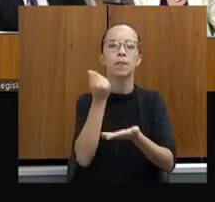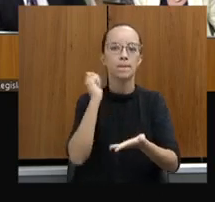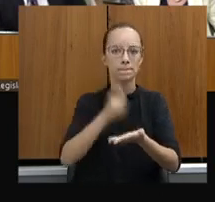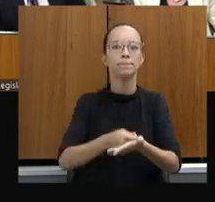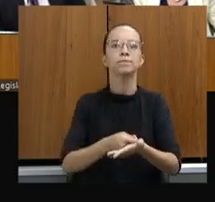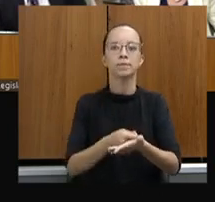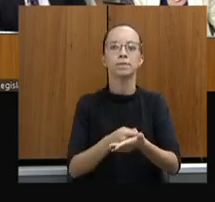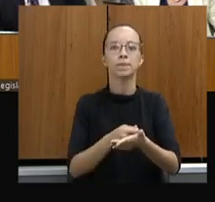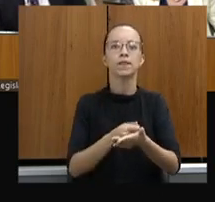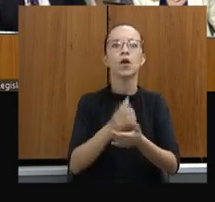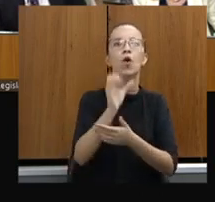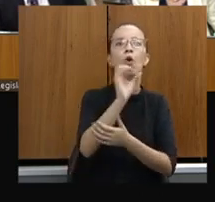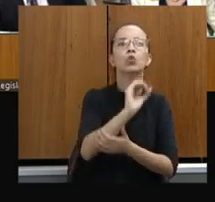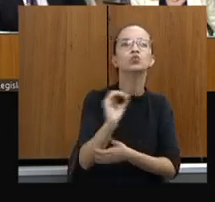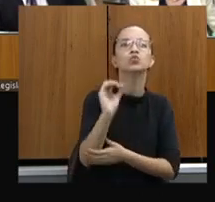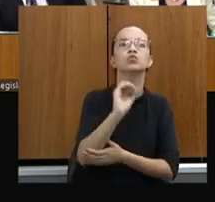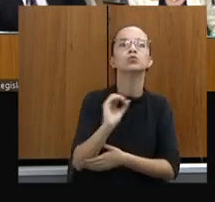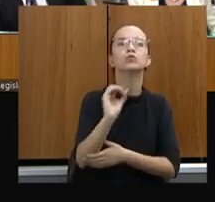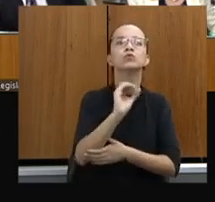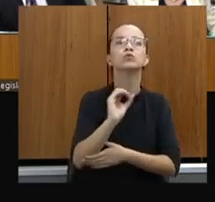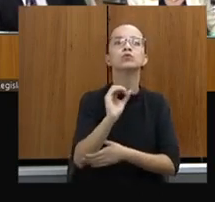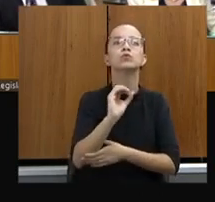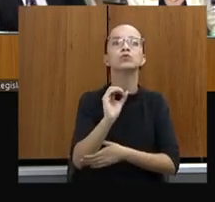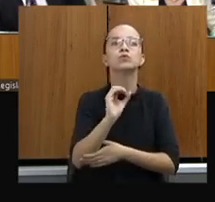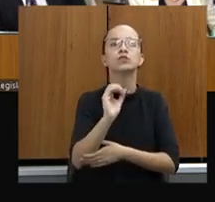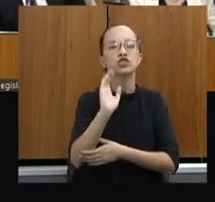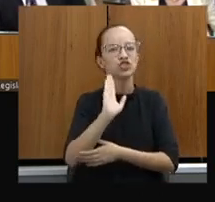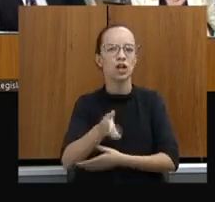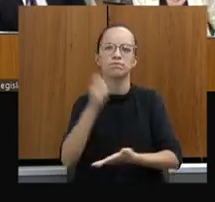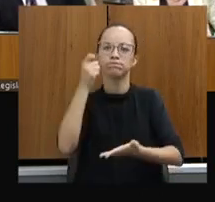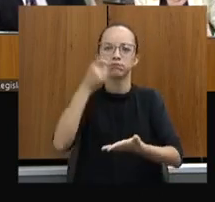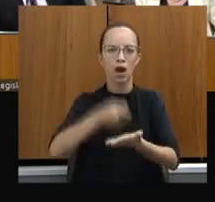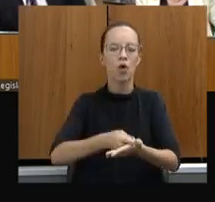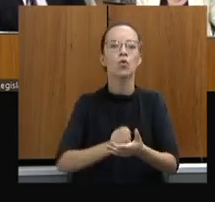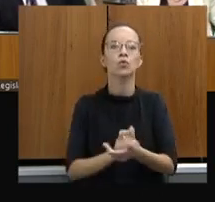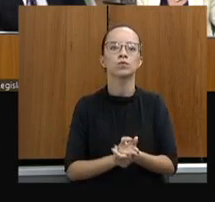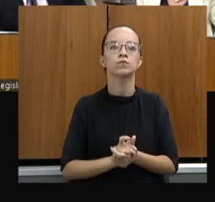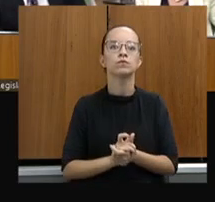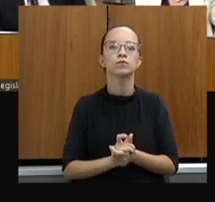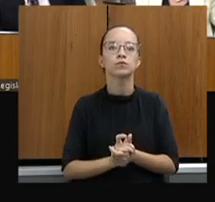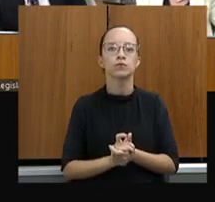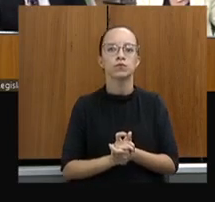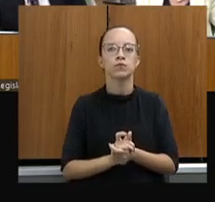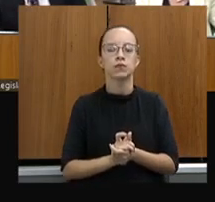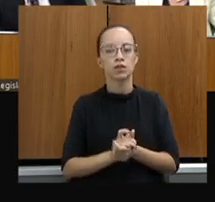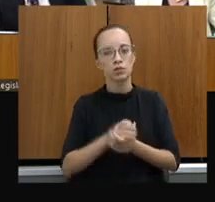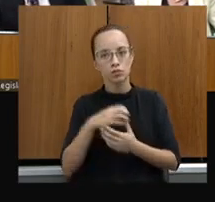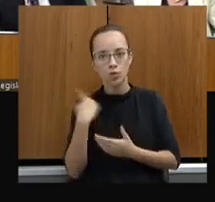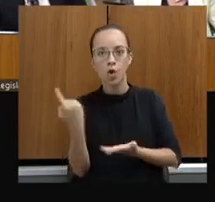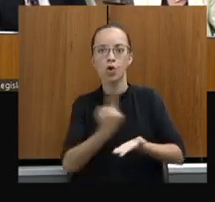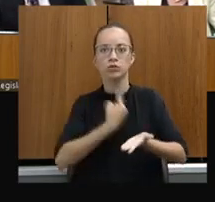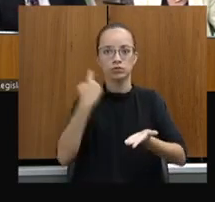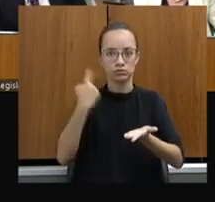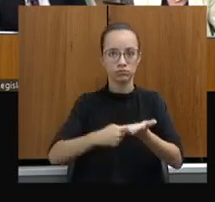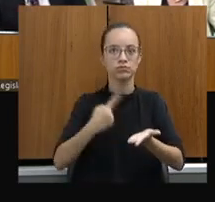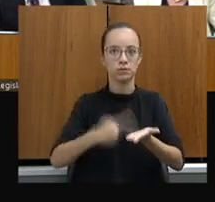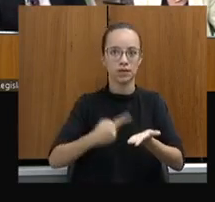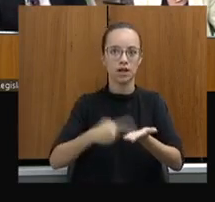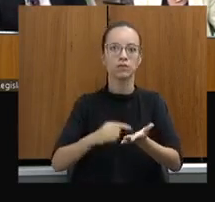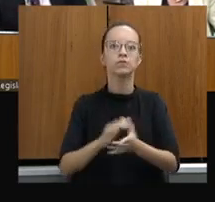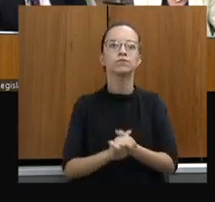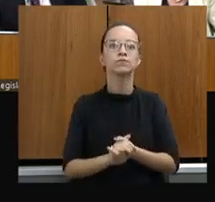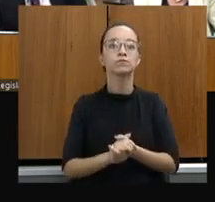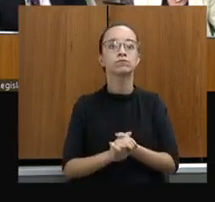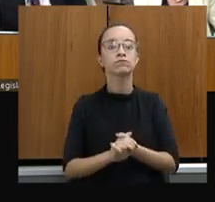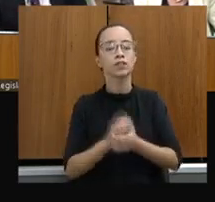outubro 863 milhões já pagos enfim a gente vem pagando de acordo com foi determinado esse acordo é